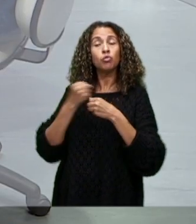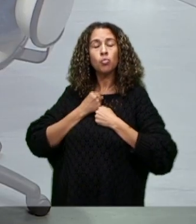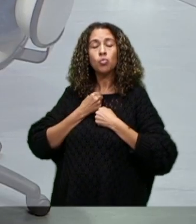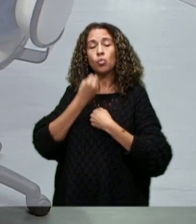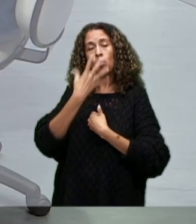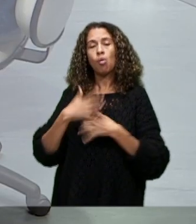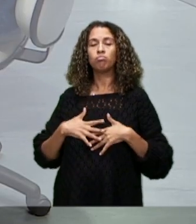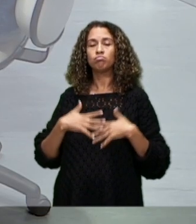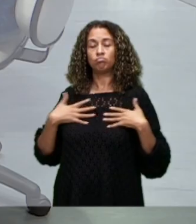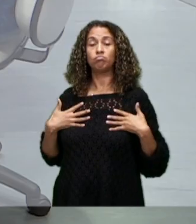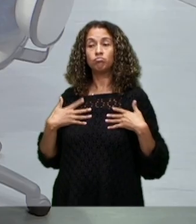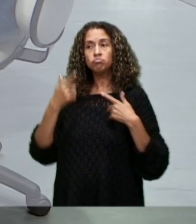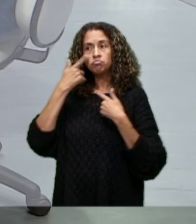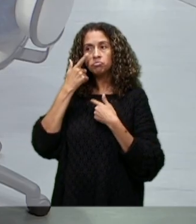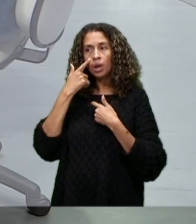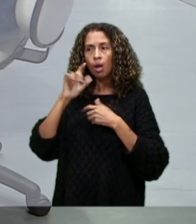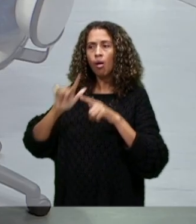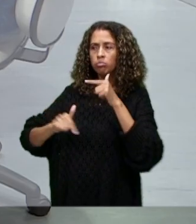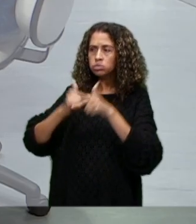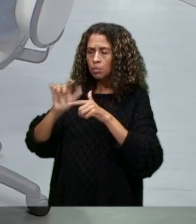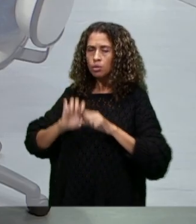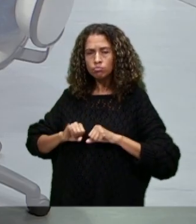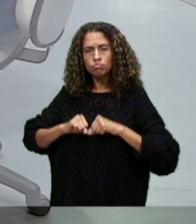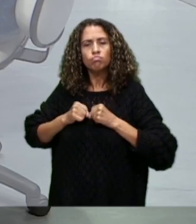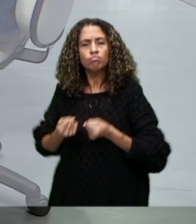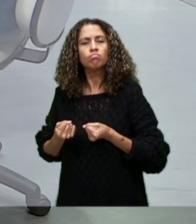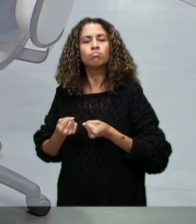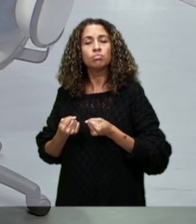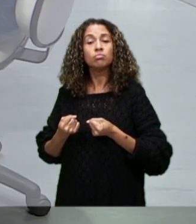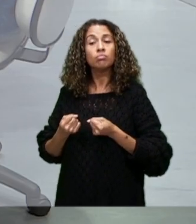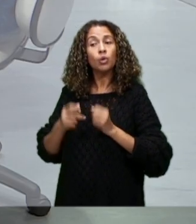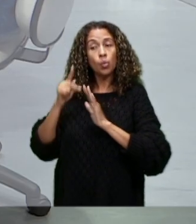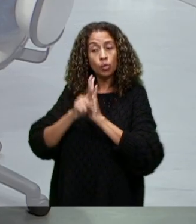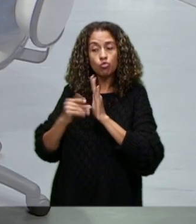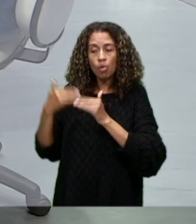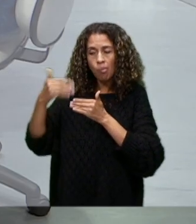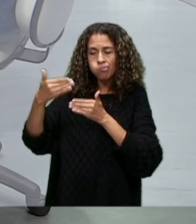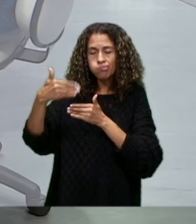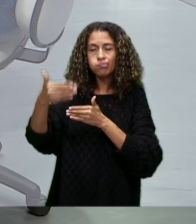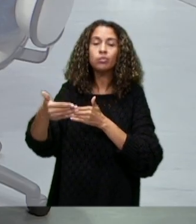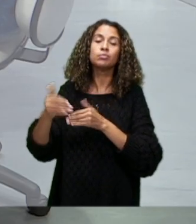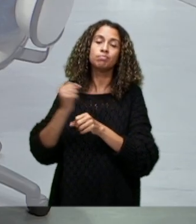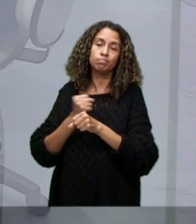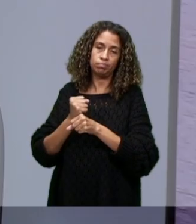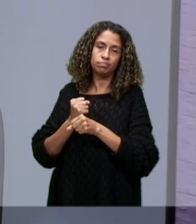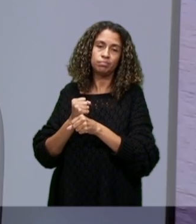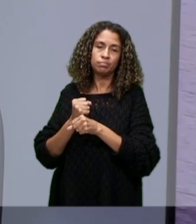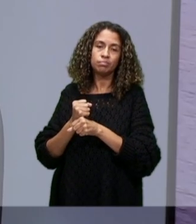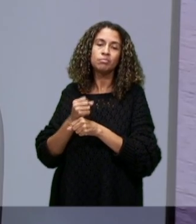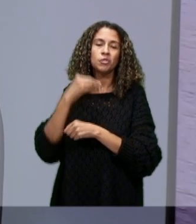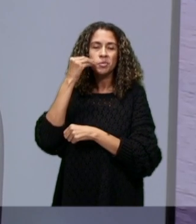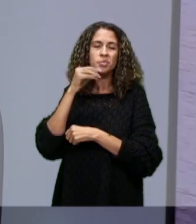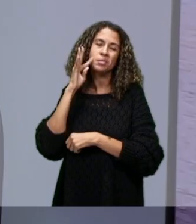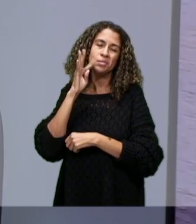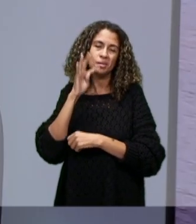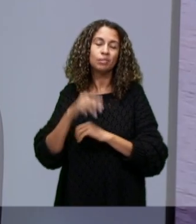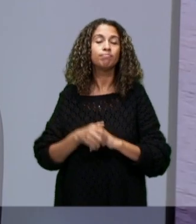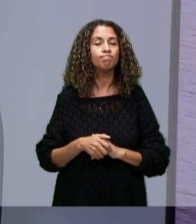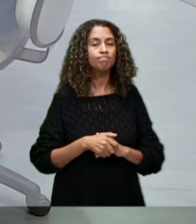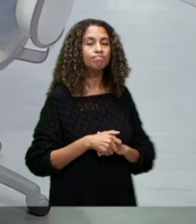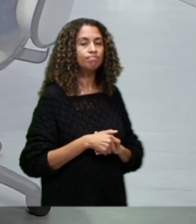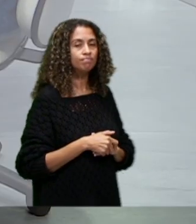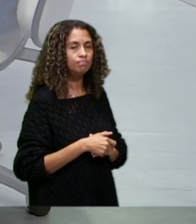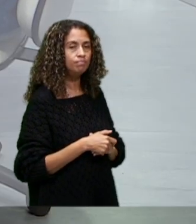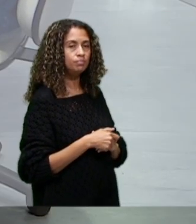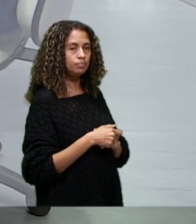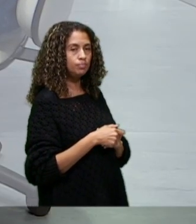ver o engajamento e que esse projeto vá continuar agora durante o ano, né? Então foi uma experiência bem bacana. E